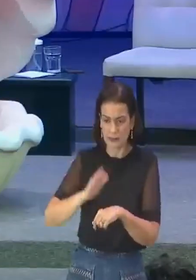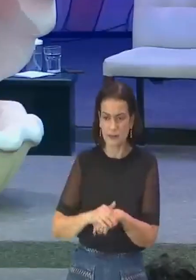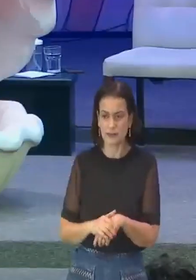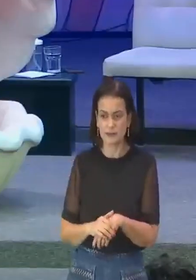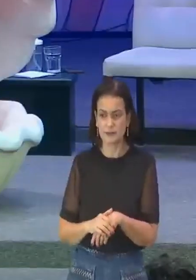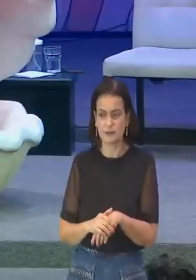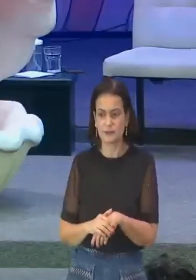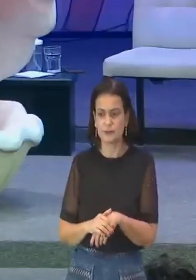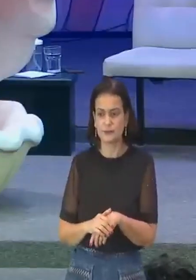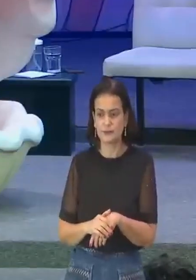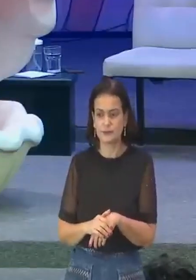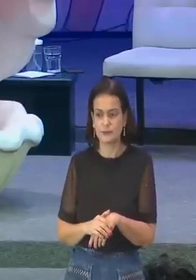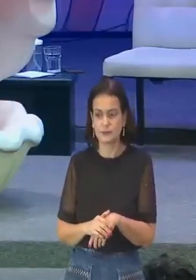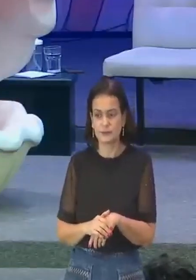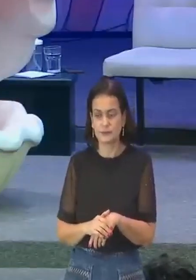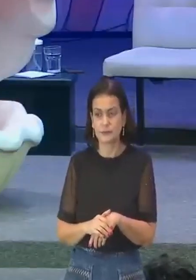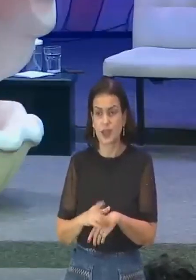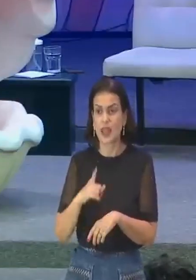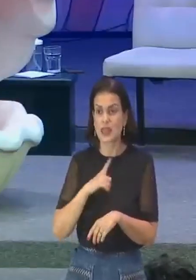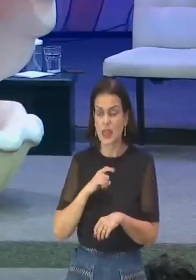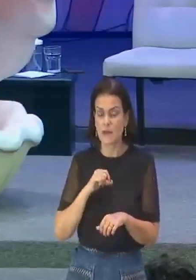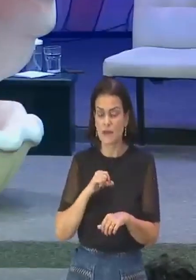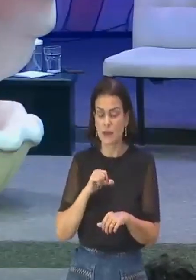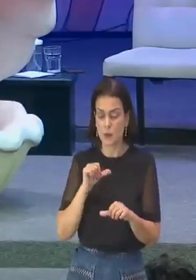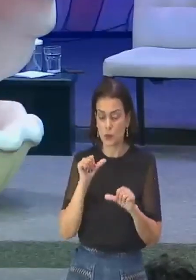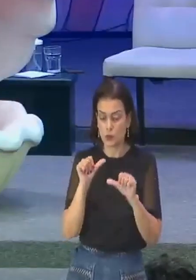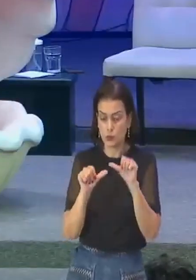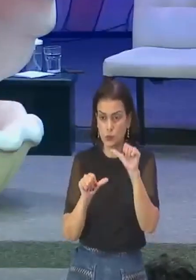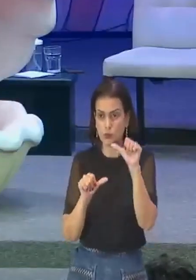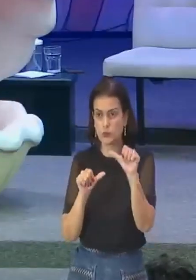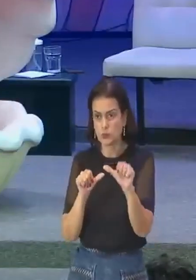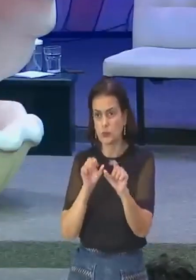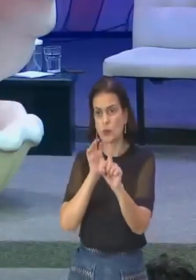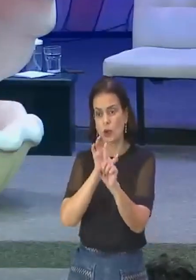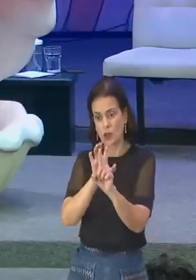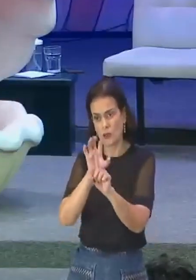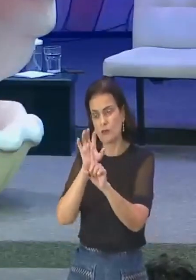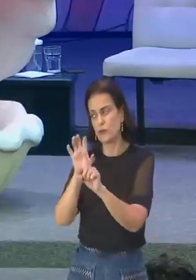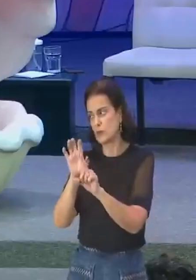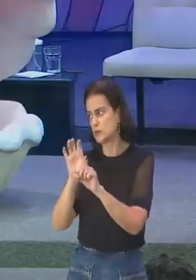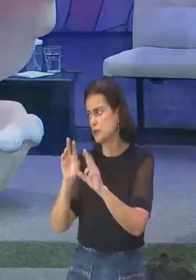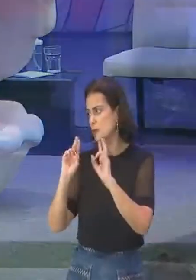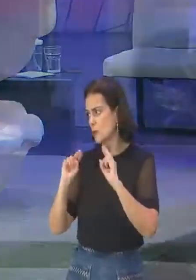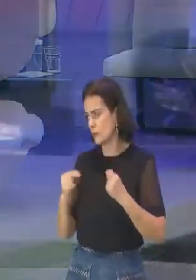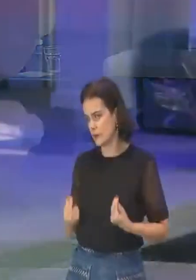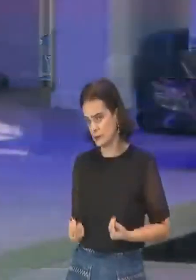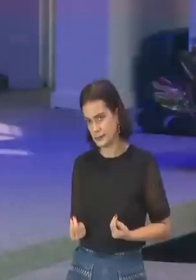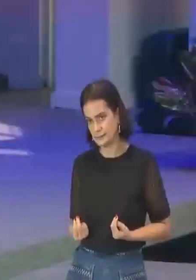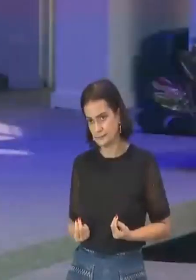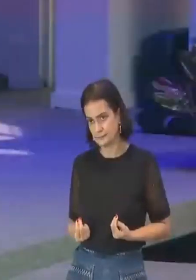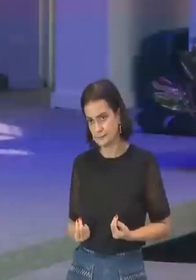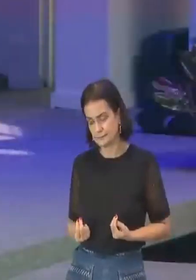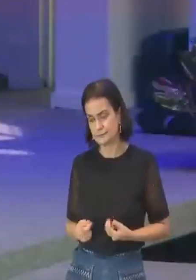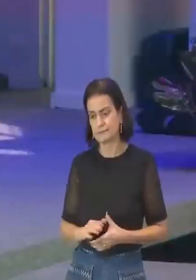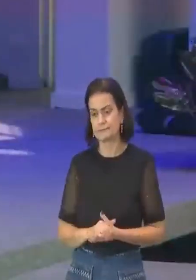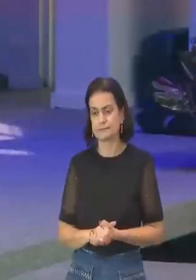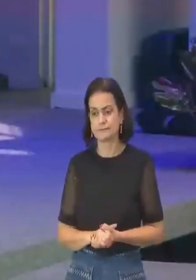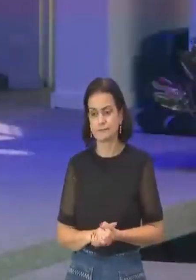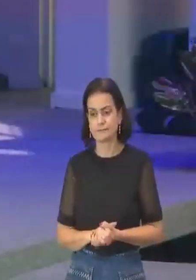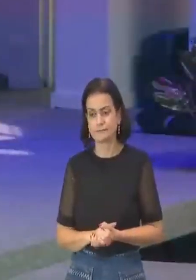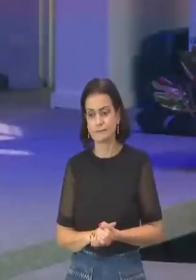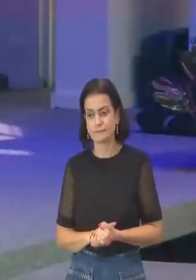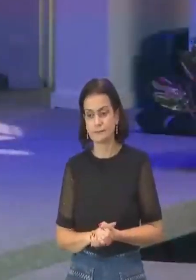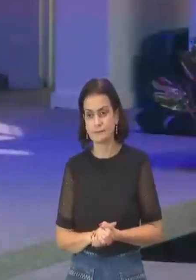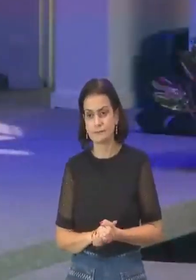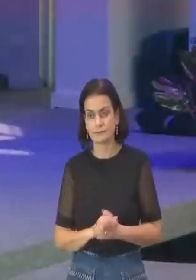então há uma mutação com a intervenção humana também, e se nasce pérolas